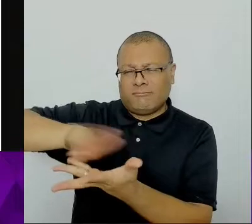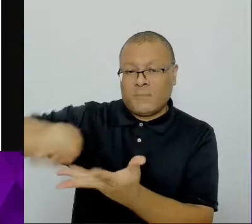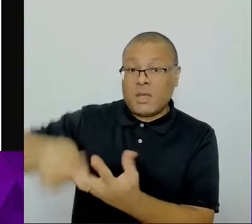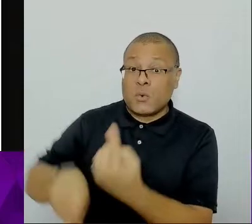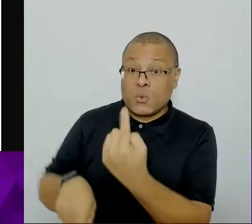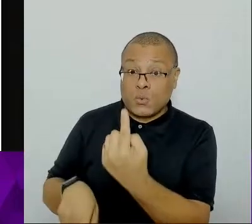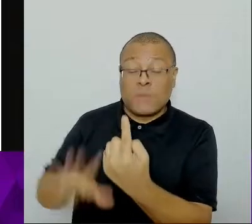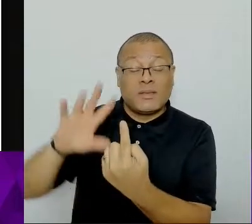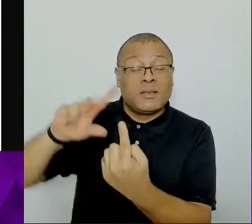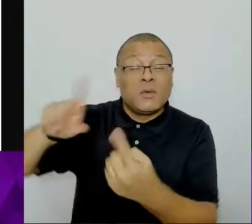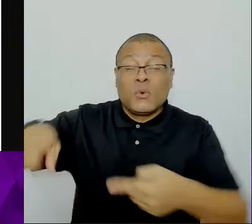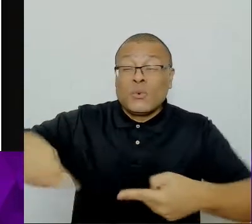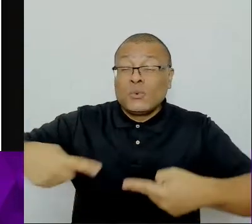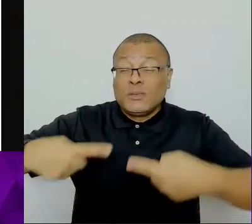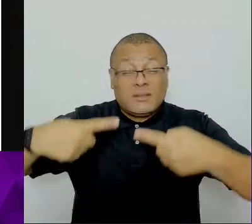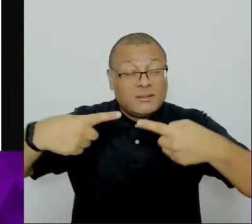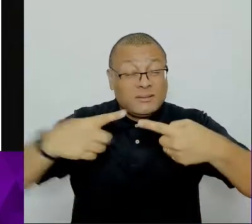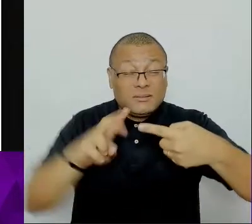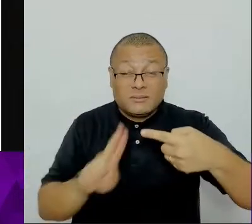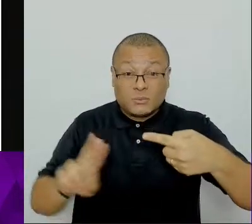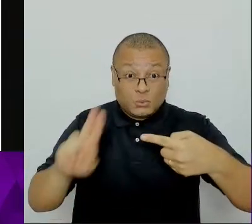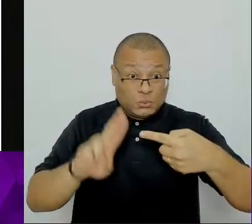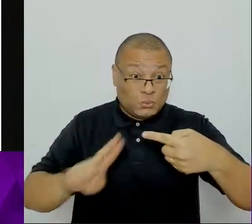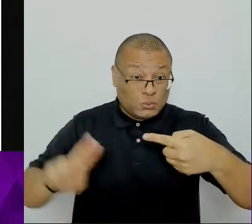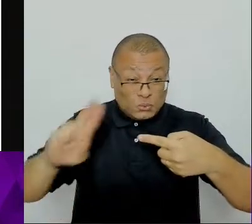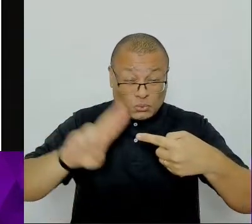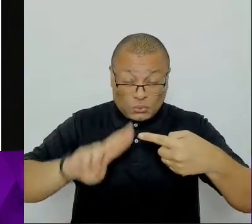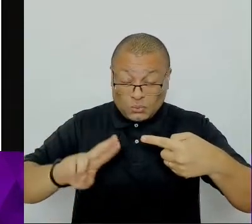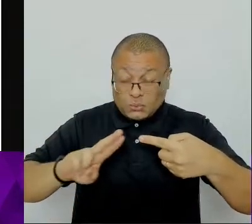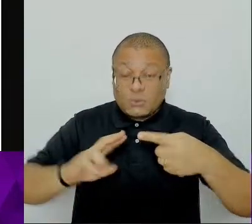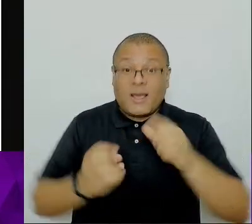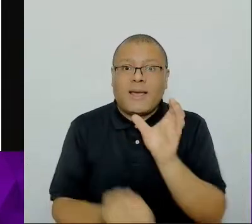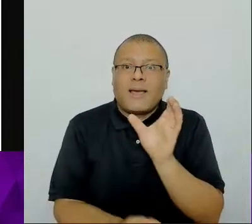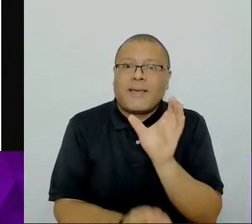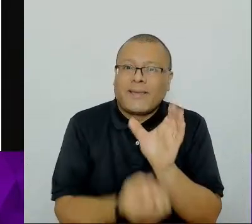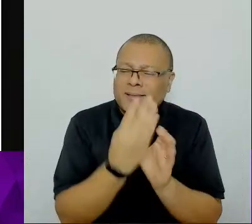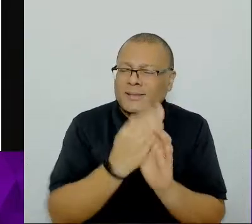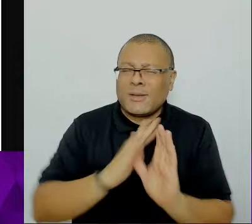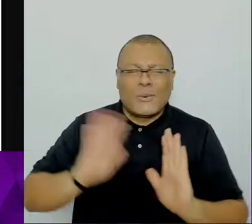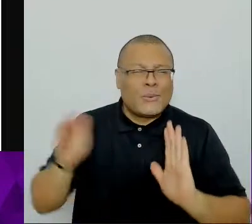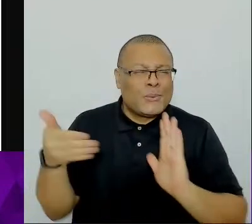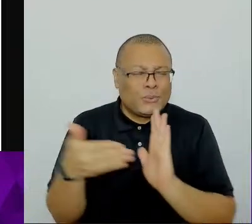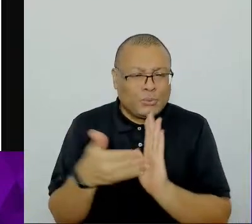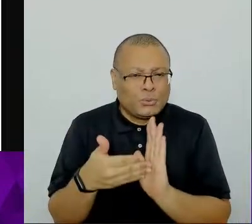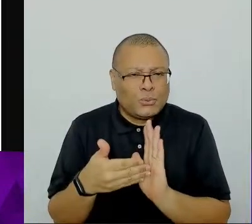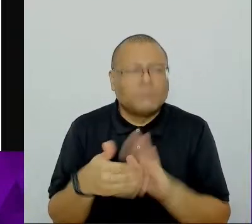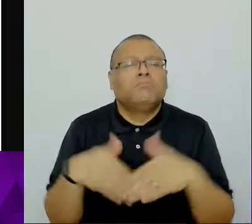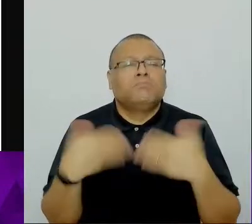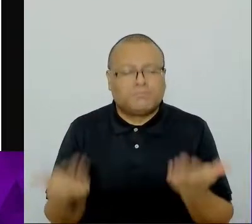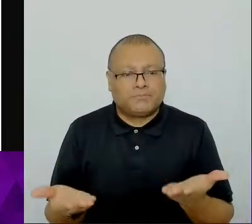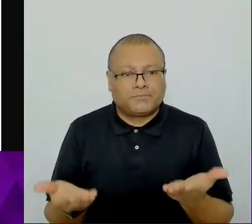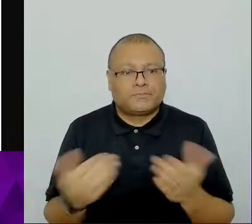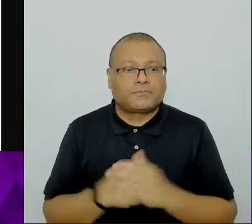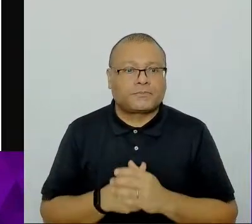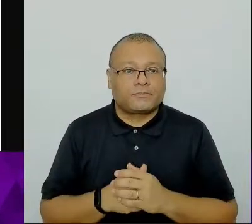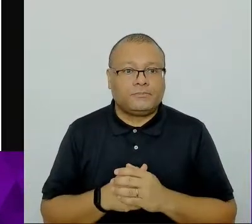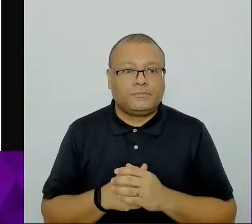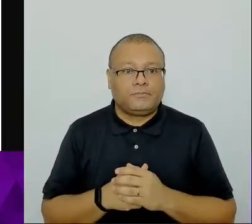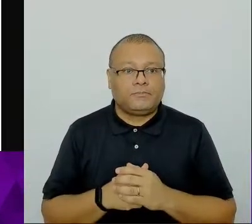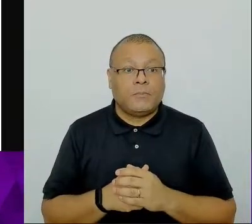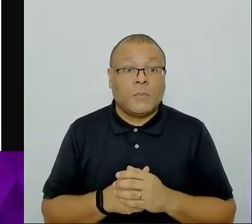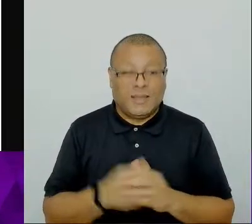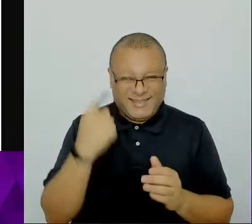um desafio que permeia a construção de todas essas soluções, né? É um